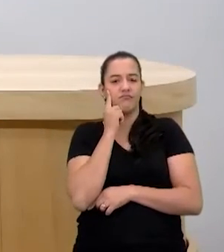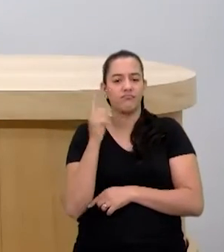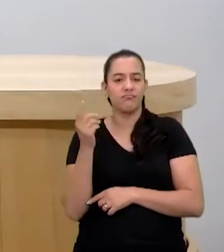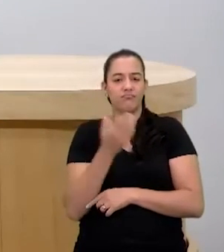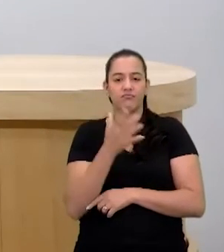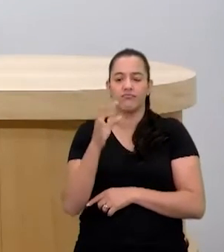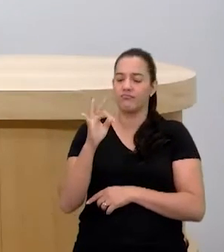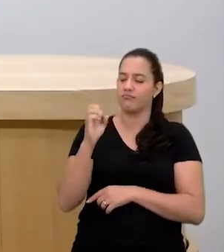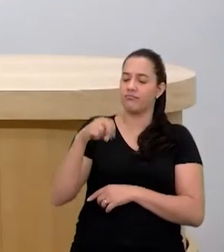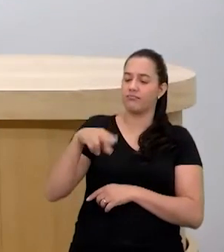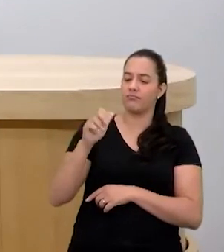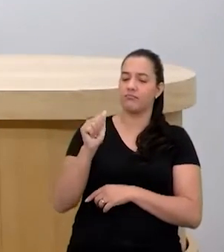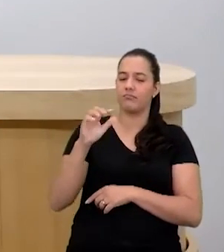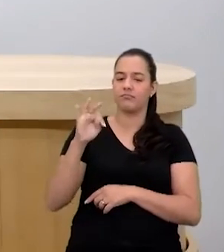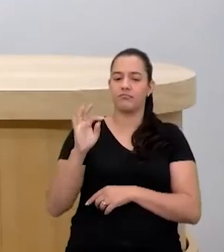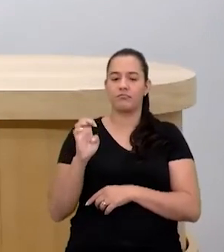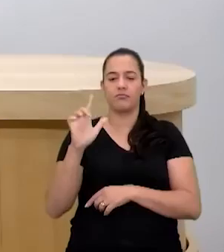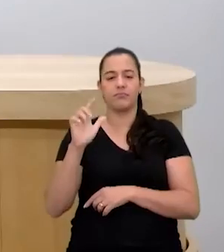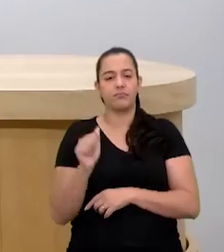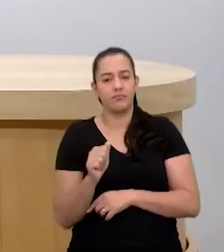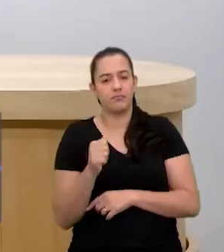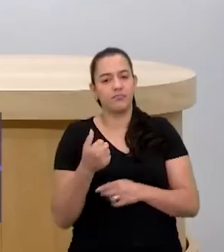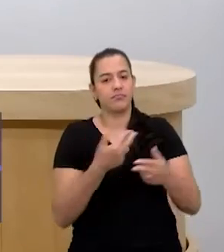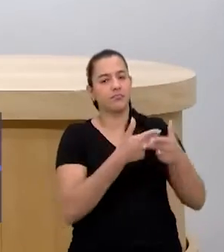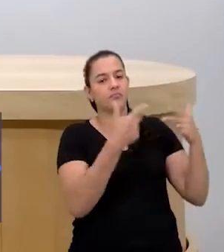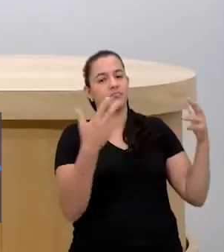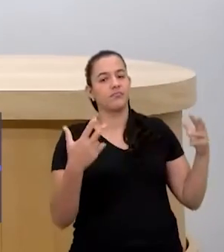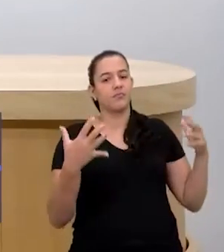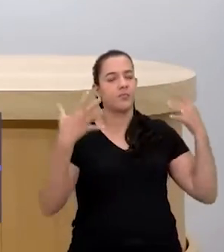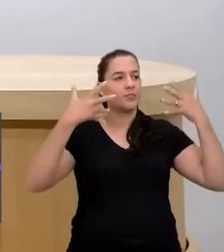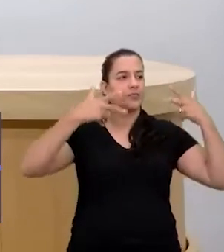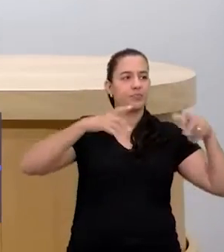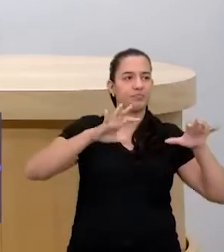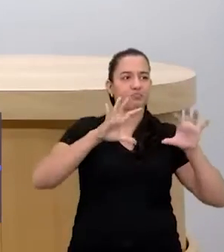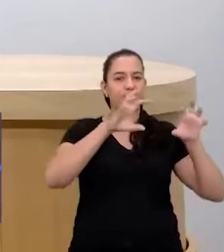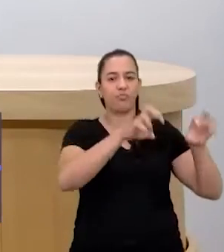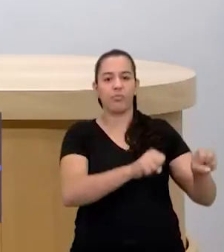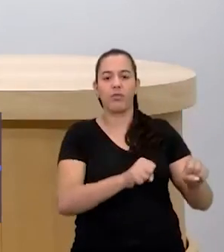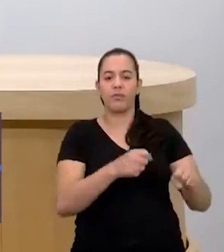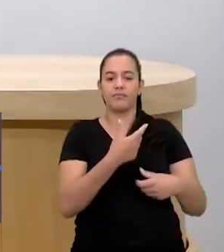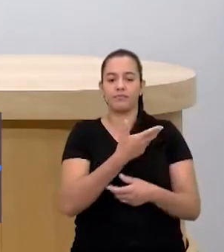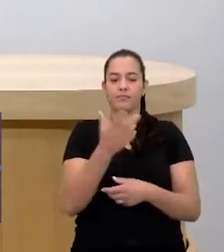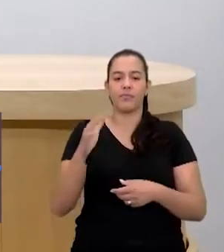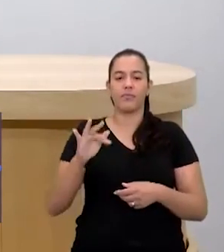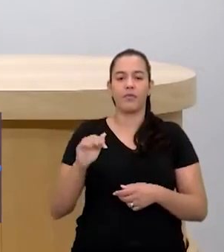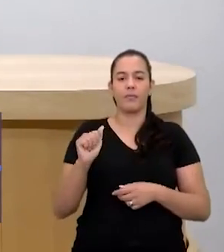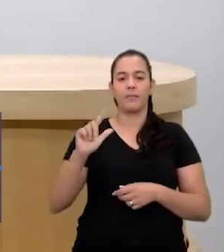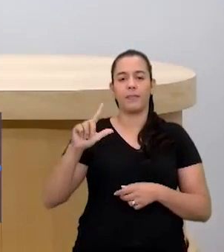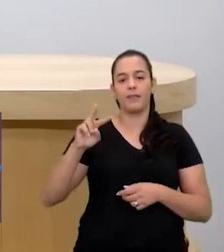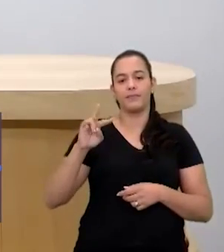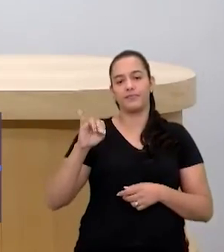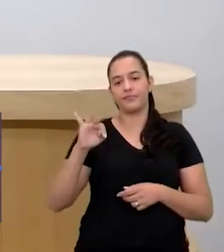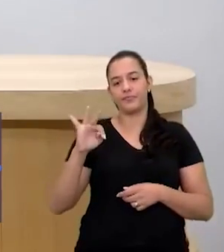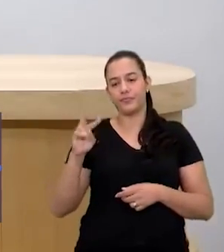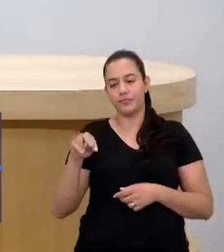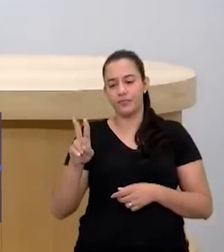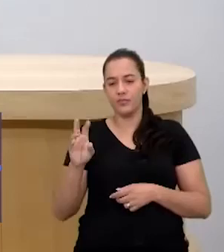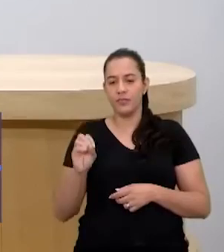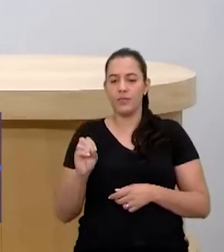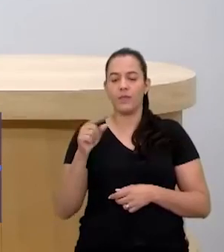um Donatello em meio às feras, às falves. Então, fauvismo veio justamente